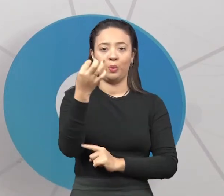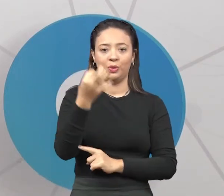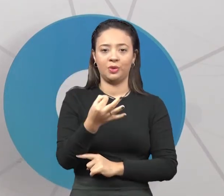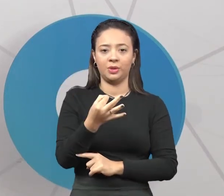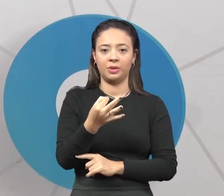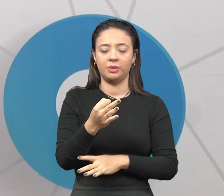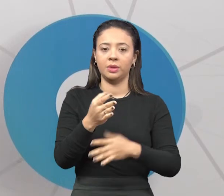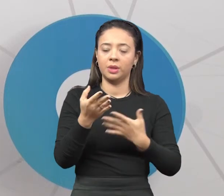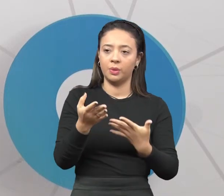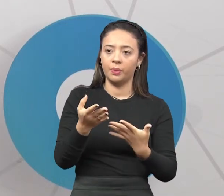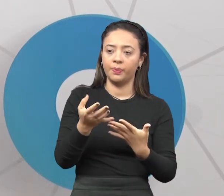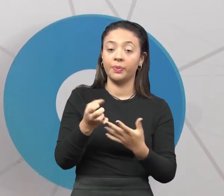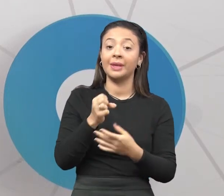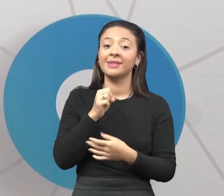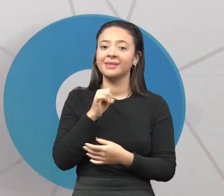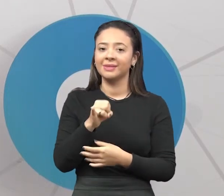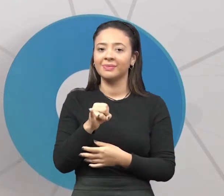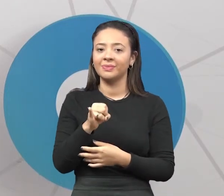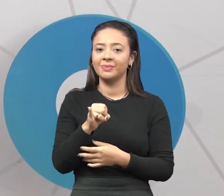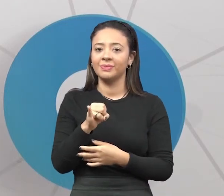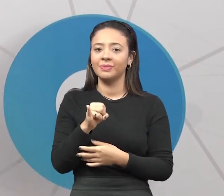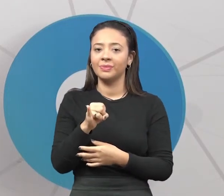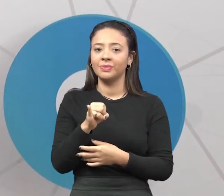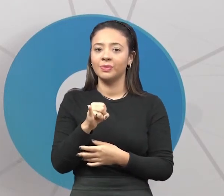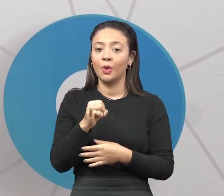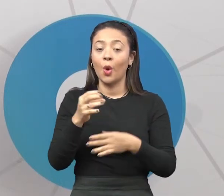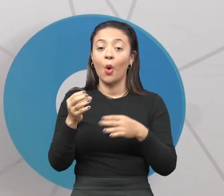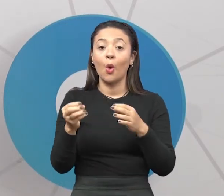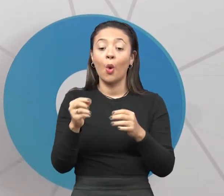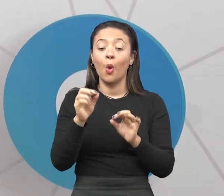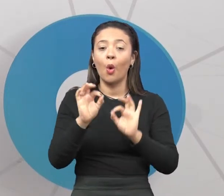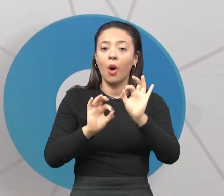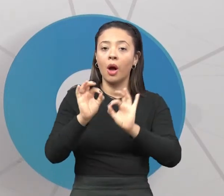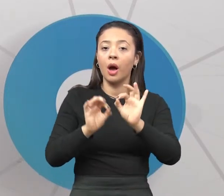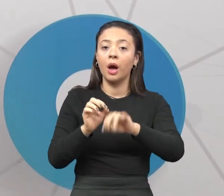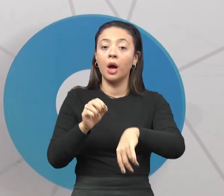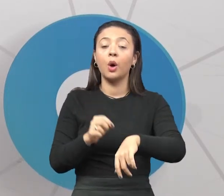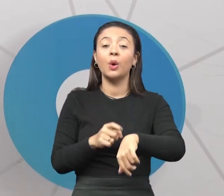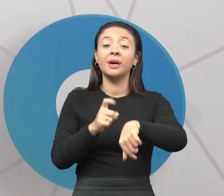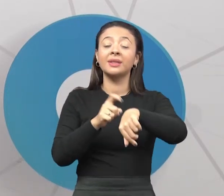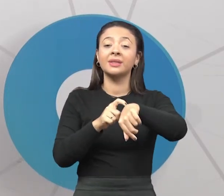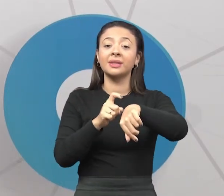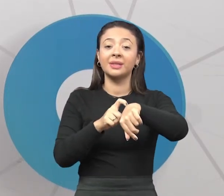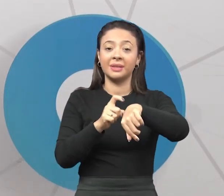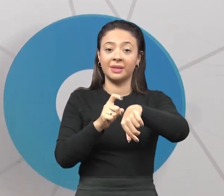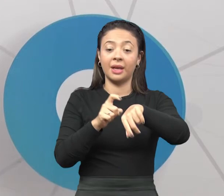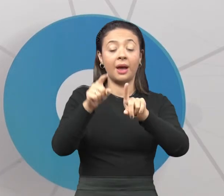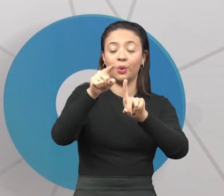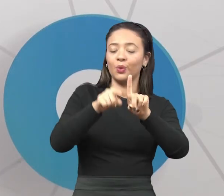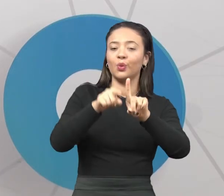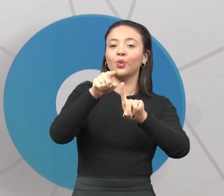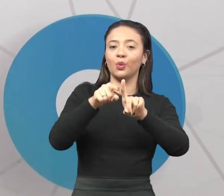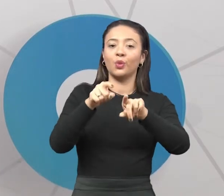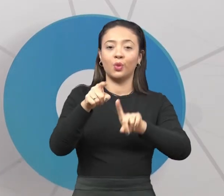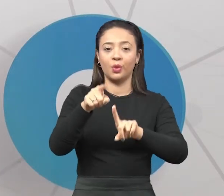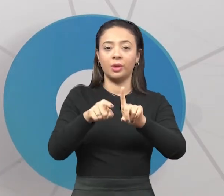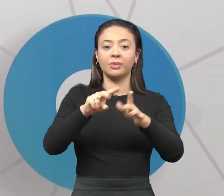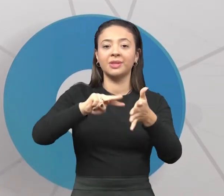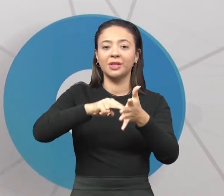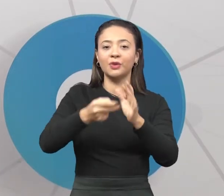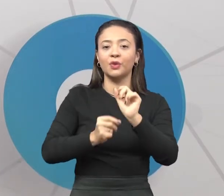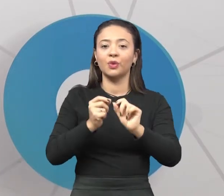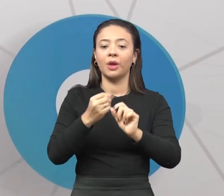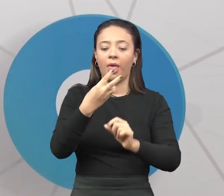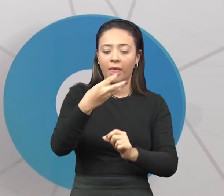eu colocar aí o valor da temperatura quando se passar 1 hora, isso equivale a 2 intervalos de